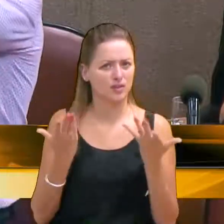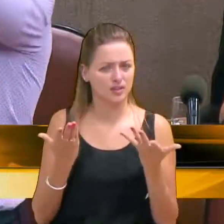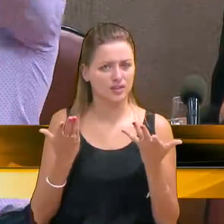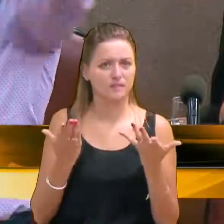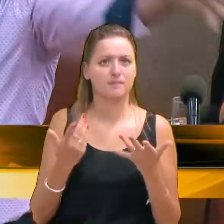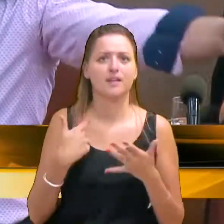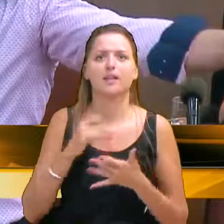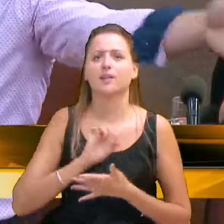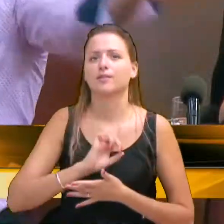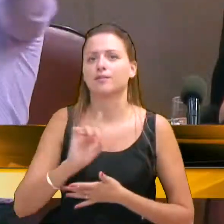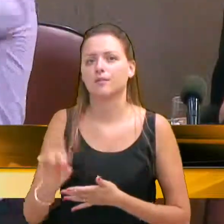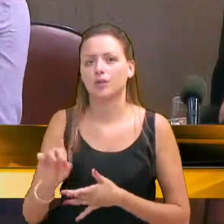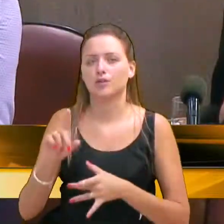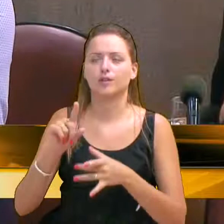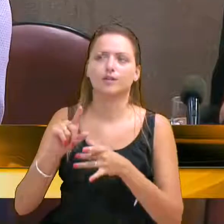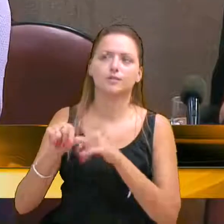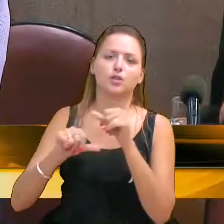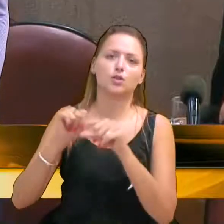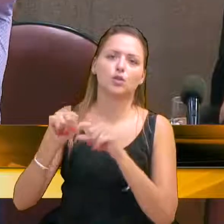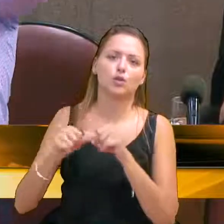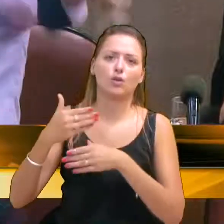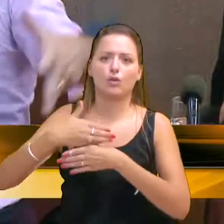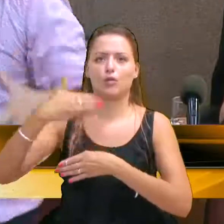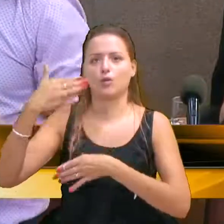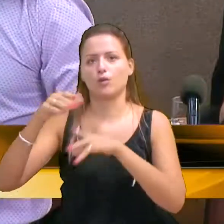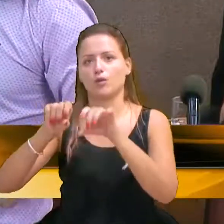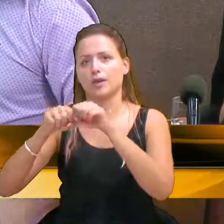Estiveram lá, mandaram fazer, mandaram arrumar,